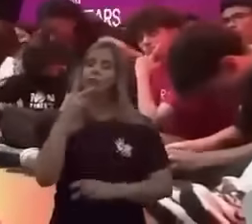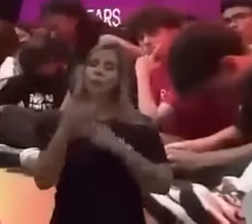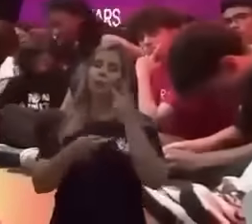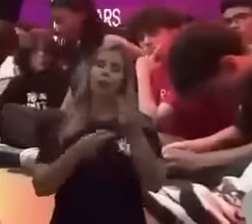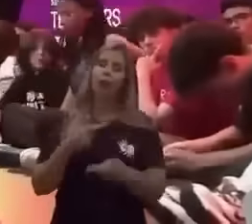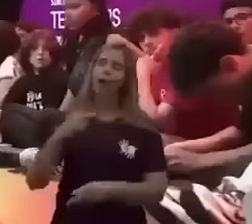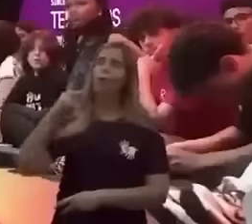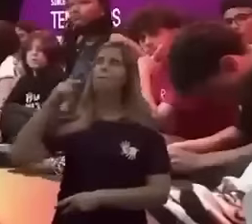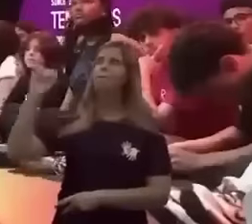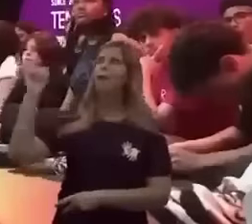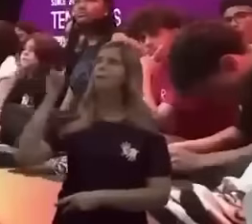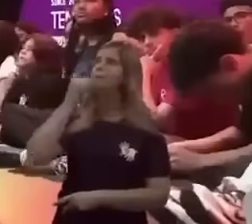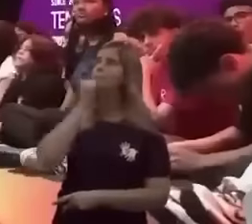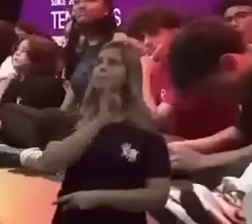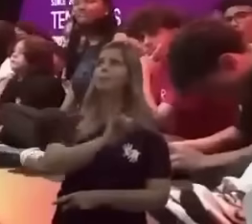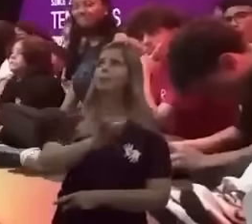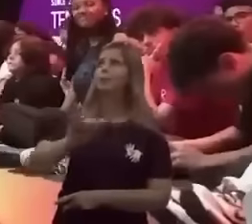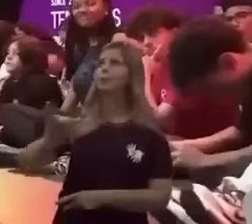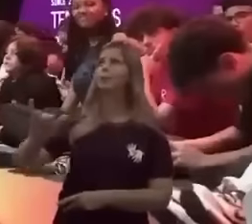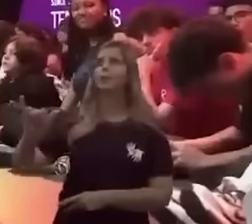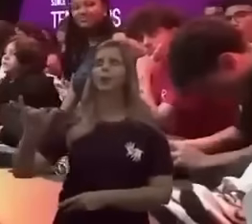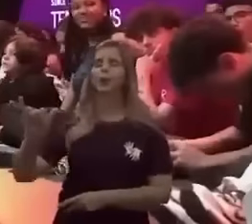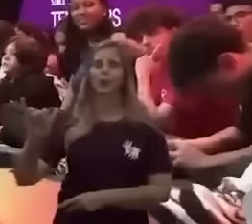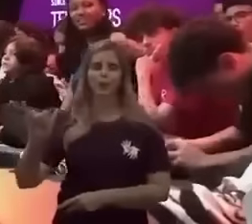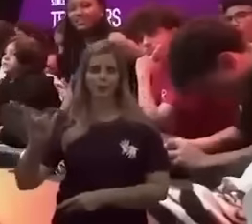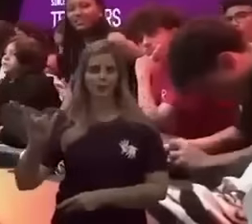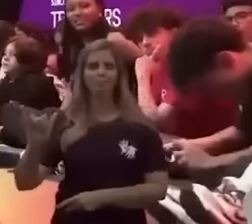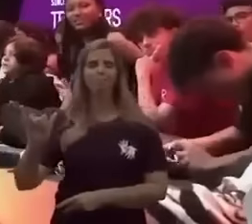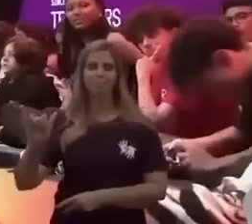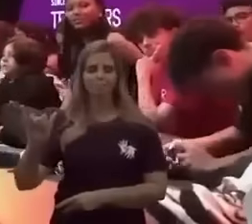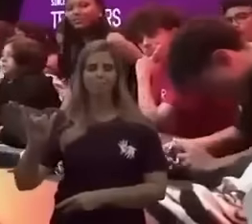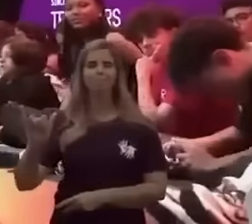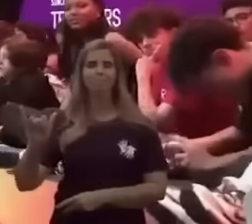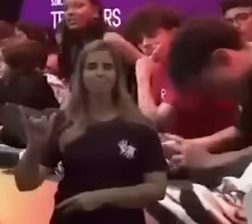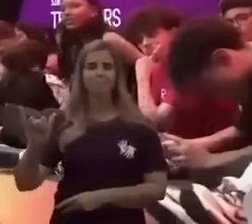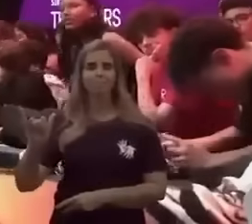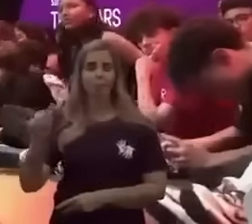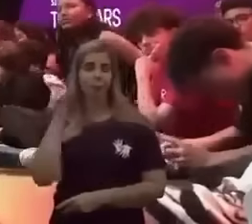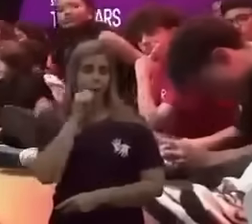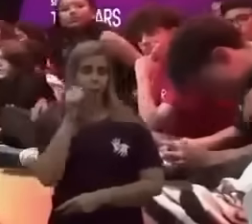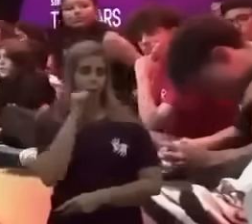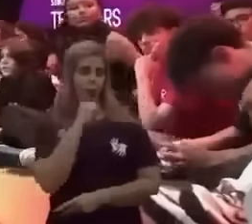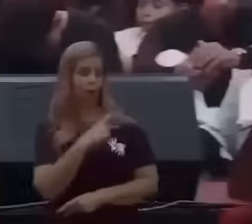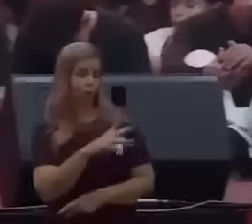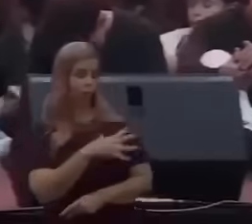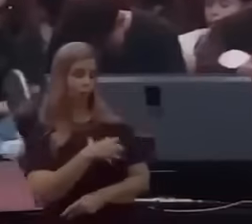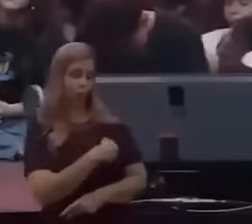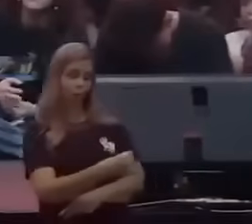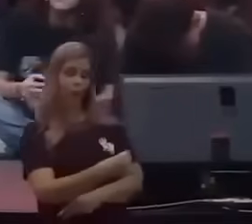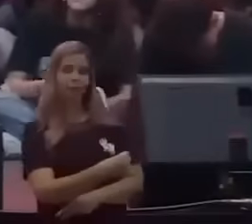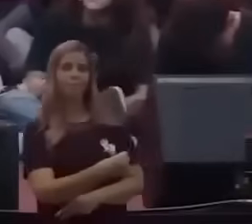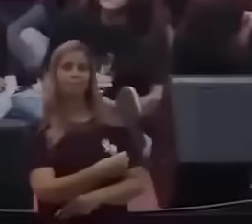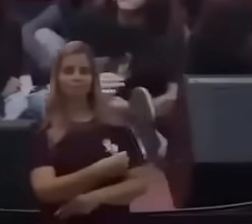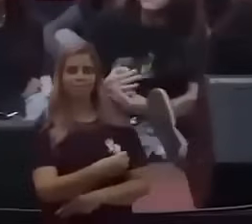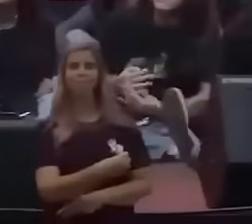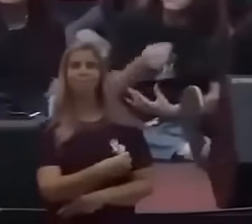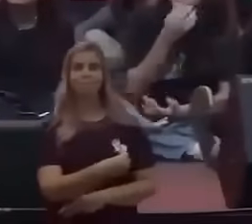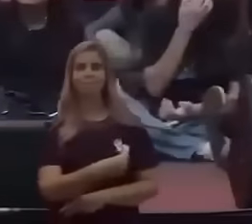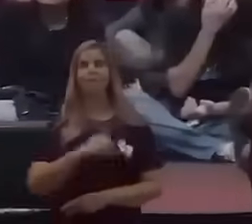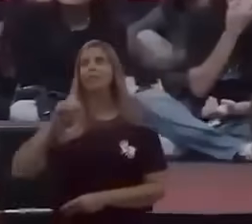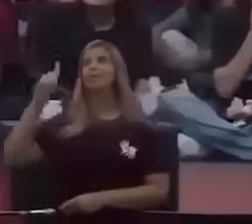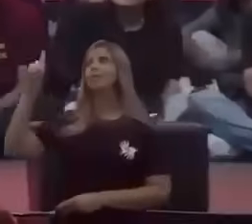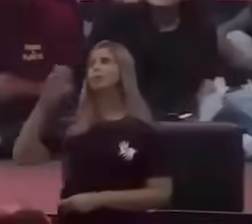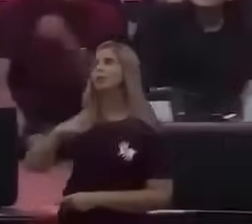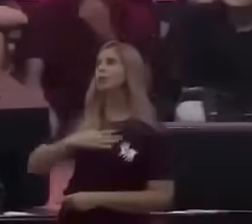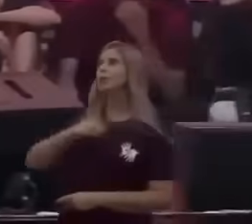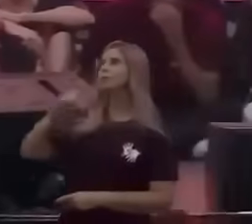hoje mesmo estarás comigo no paraíso. Mulher, eis aí teu filho, filha, eis a tua mãe.